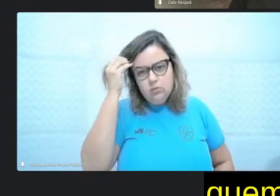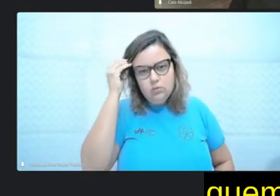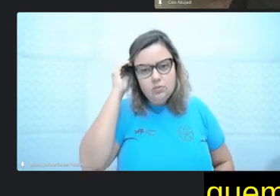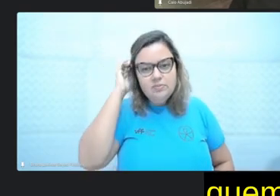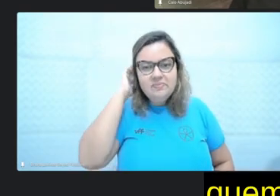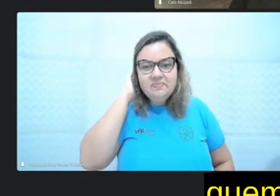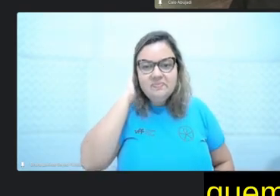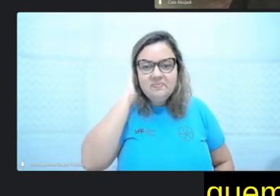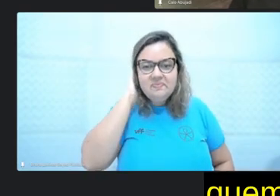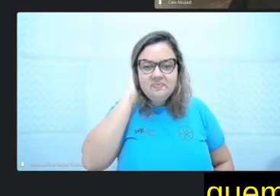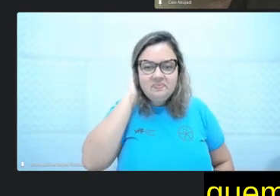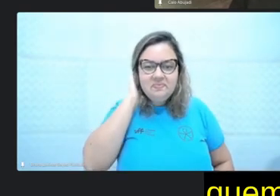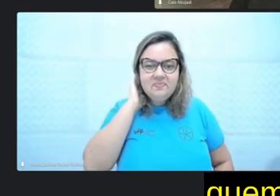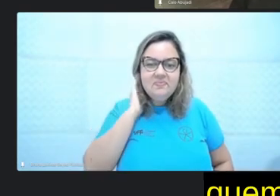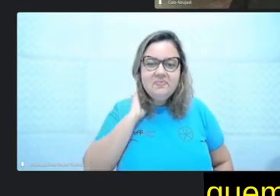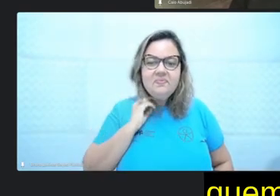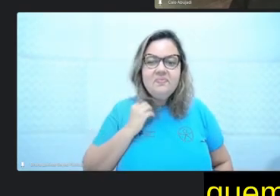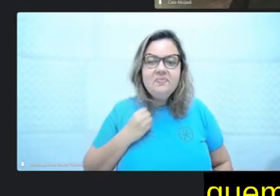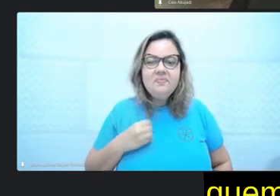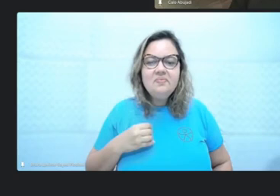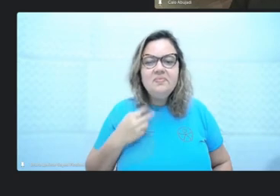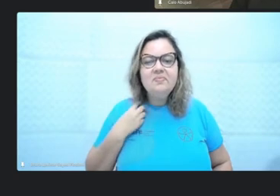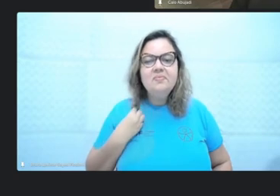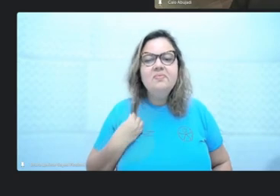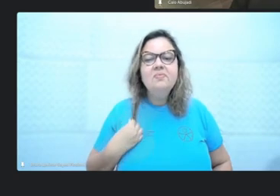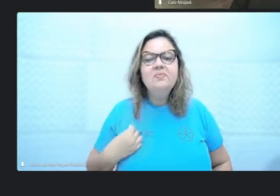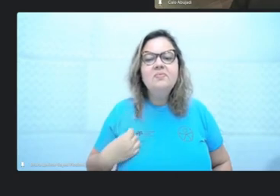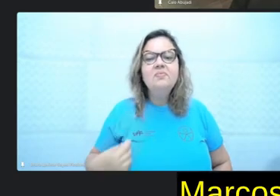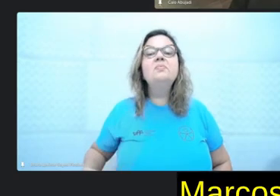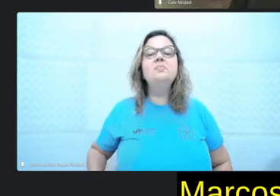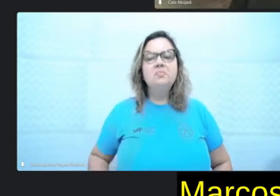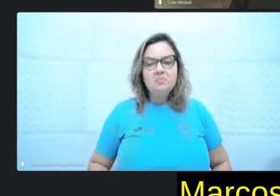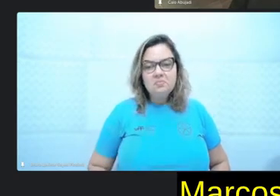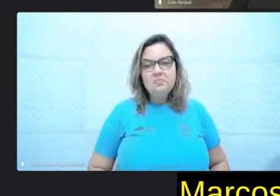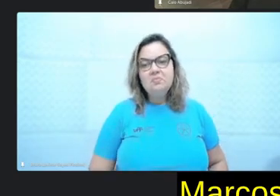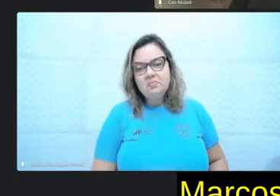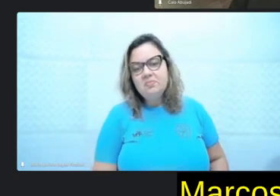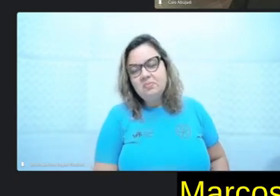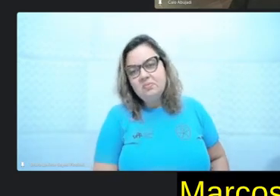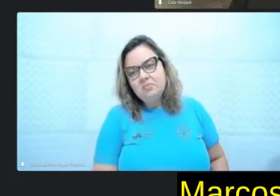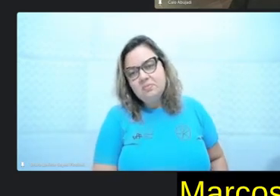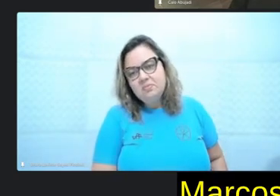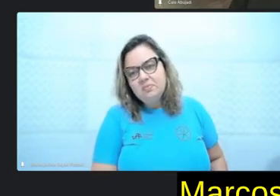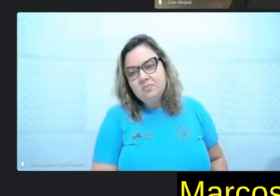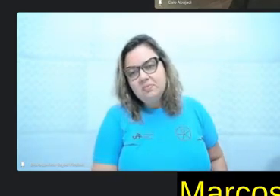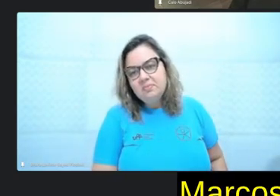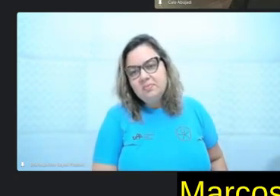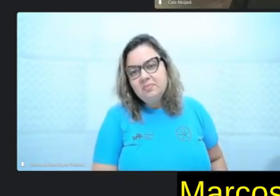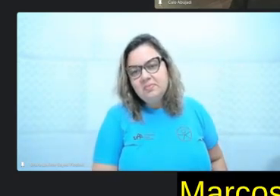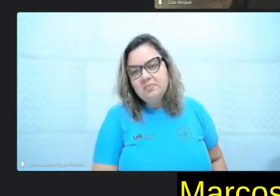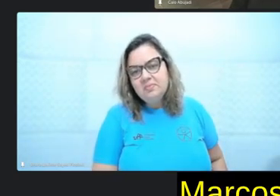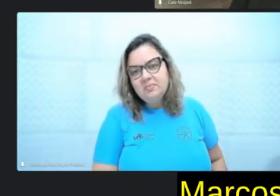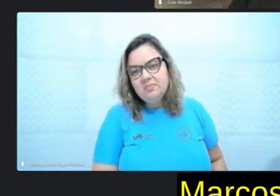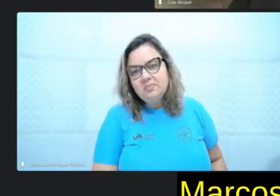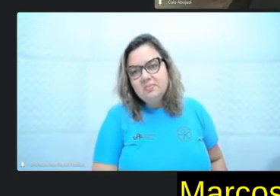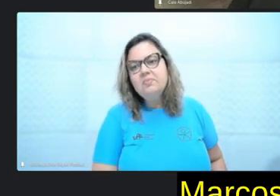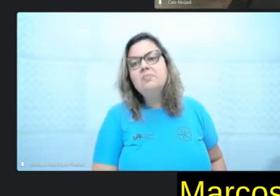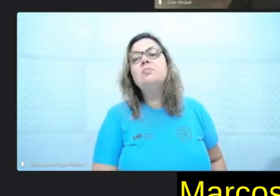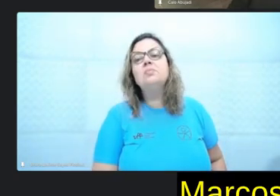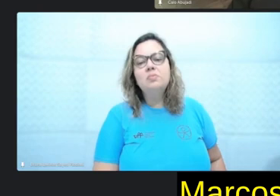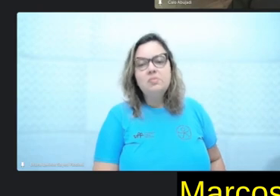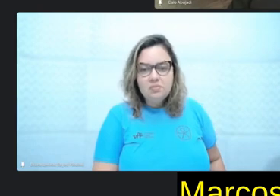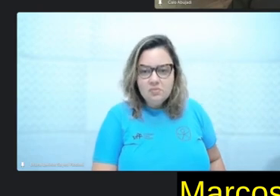conheceu sabe do que eu estou falando, que era o professor Mercadante, né, Marcos Mercadante. Ele faleceu